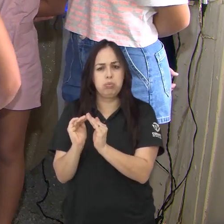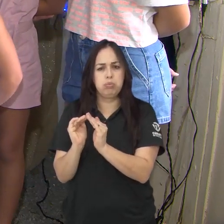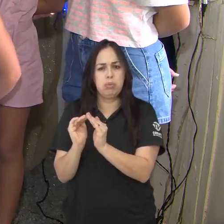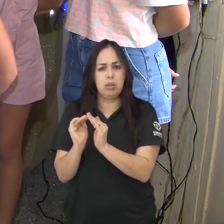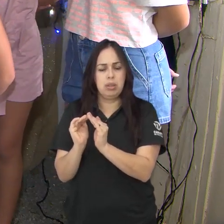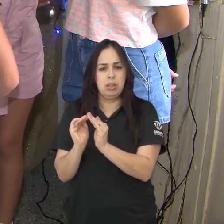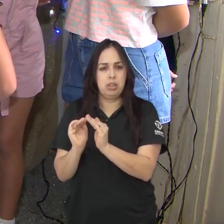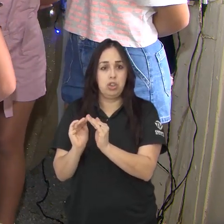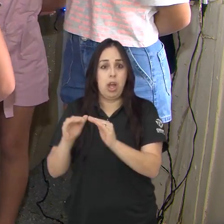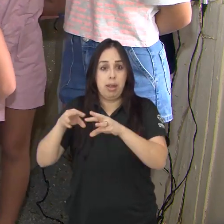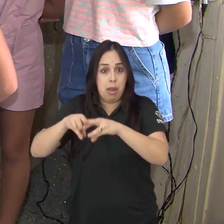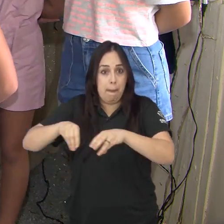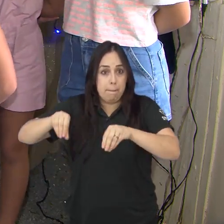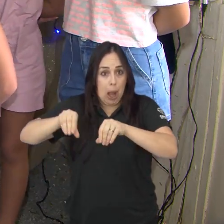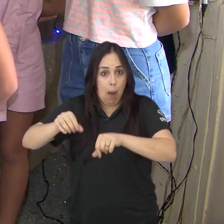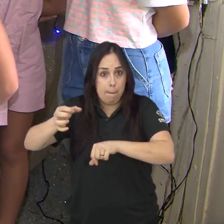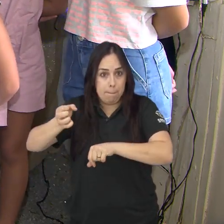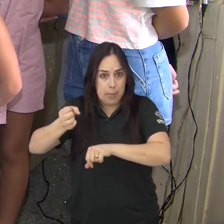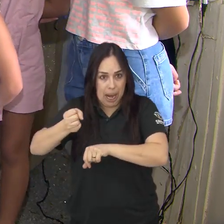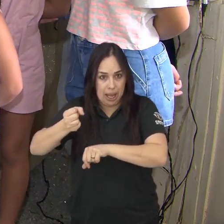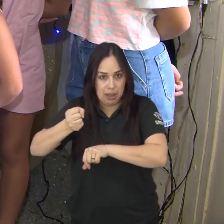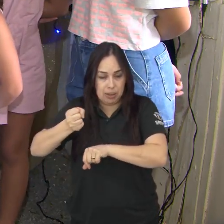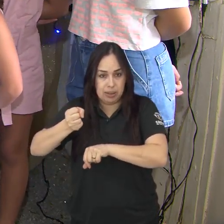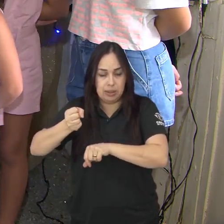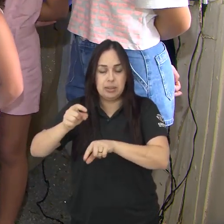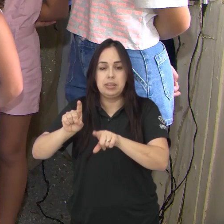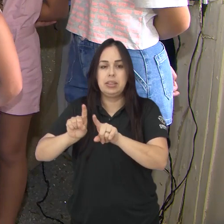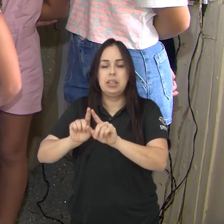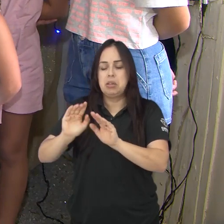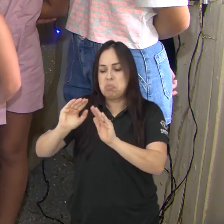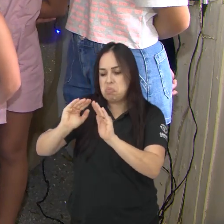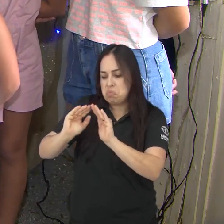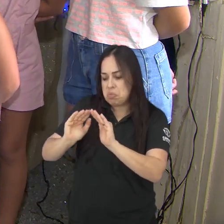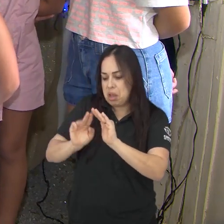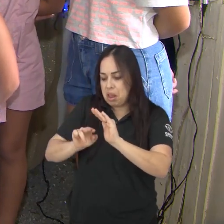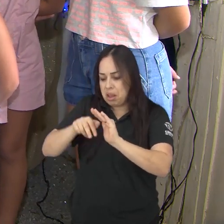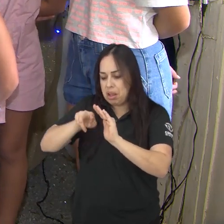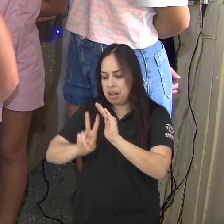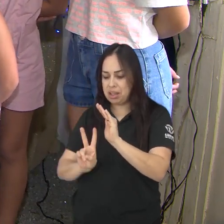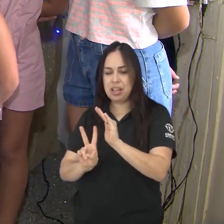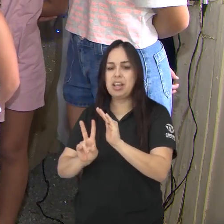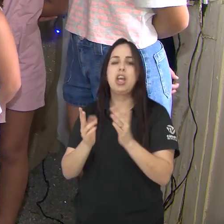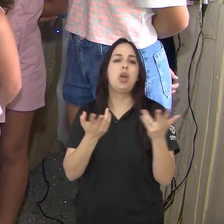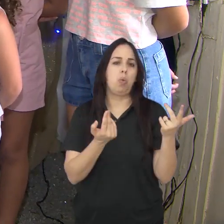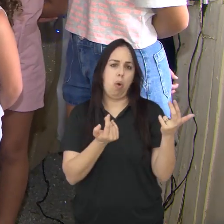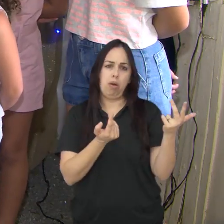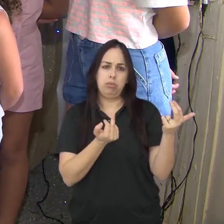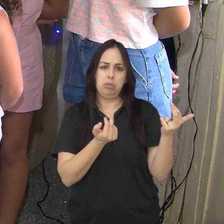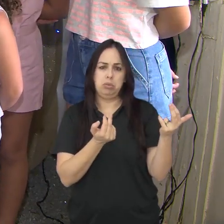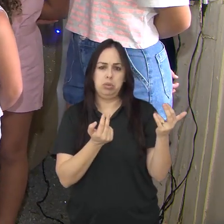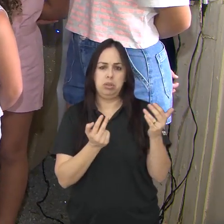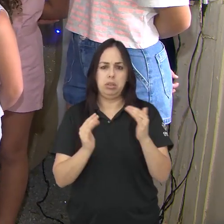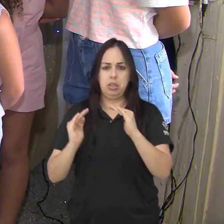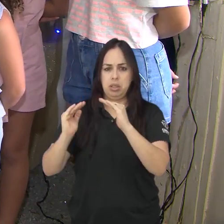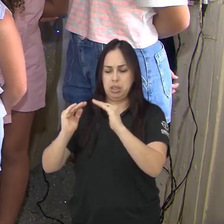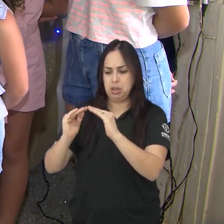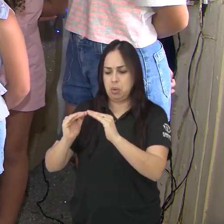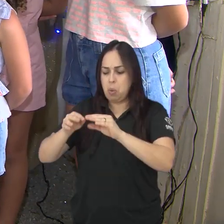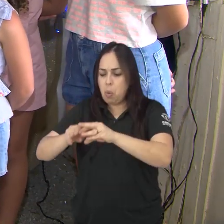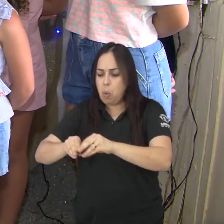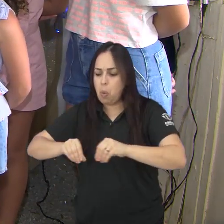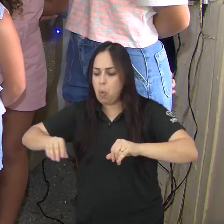era de gesso e era feito um cenário como nós fizemos aqui, né,